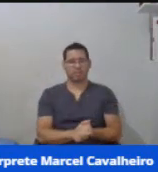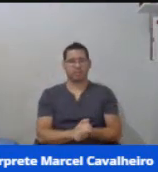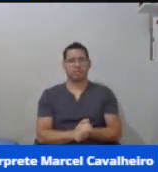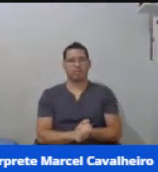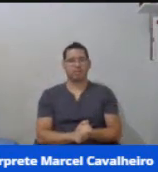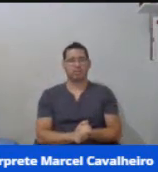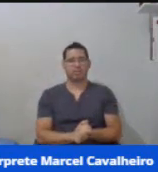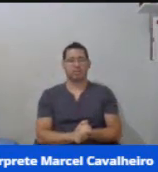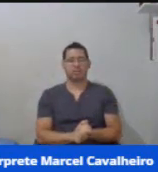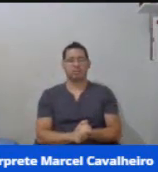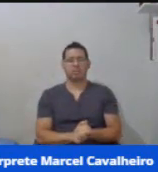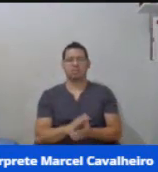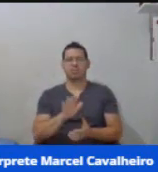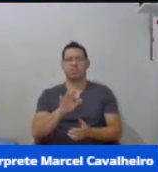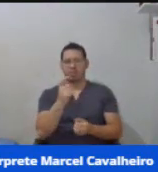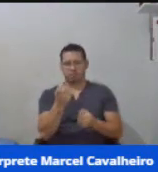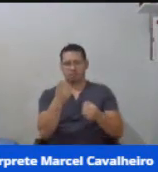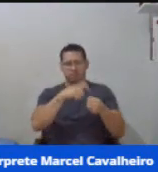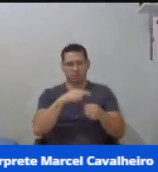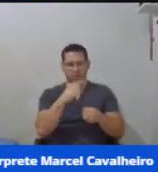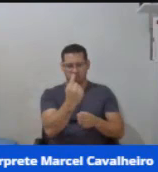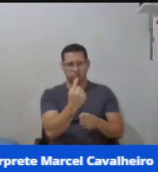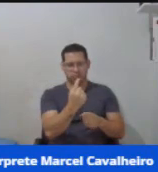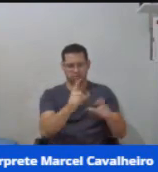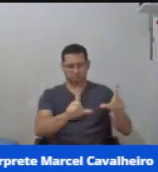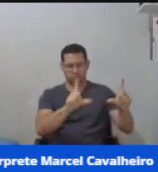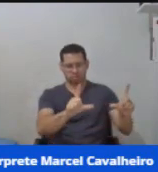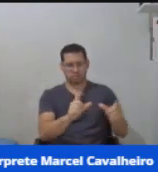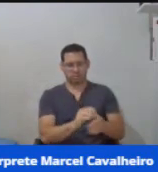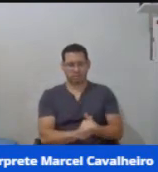Volta uma lâmina, por gentileza.